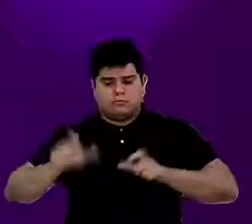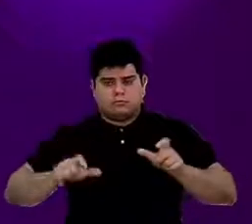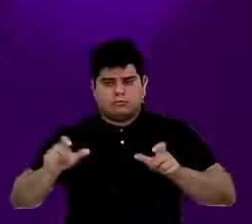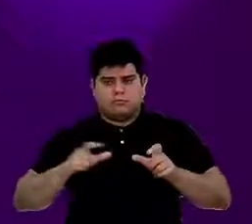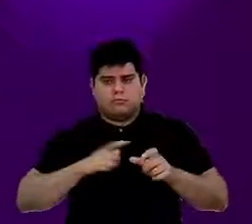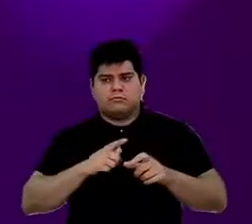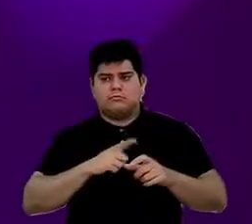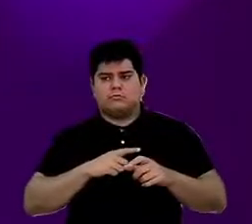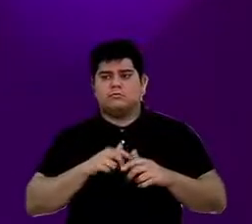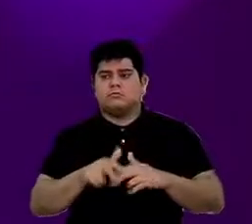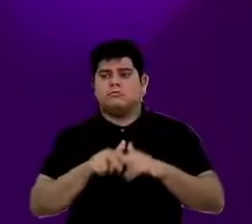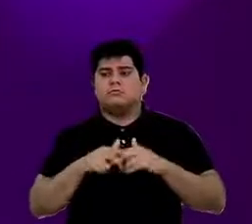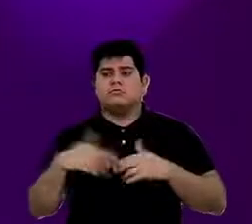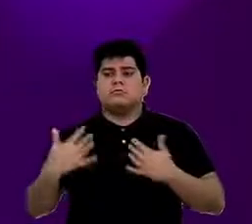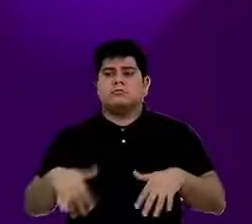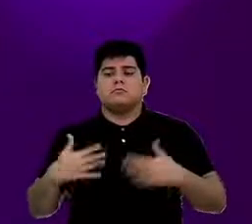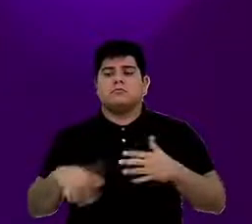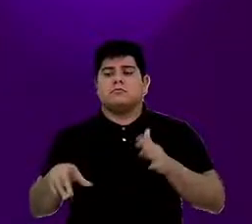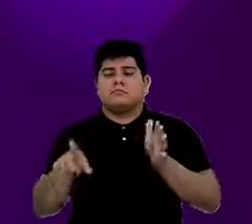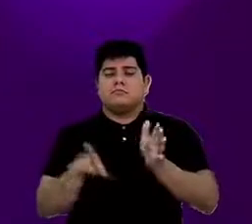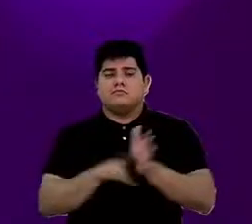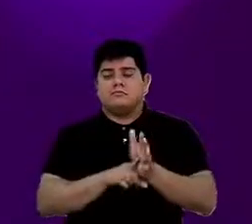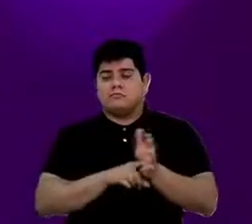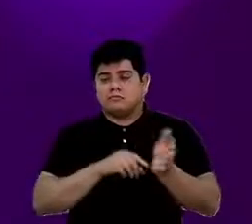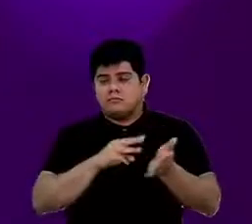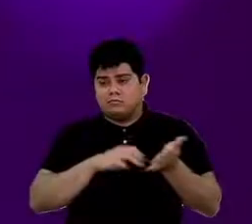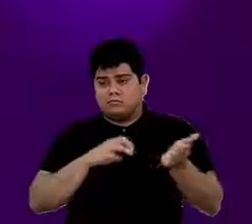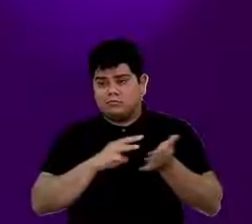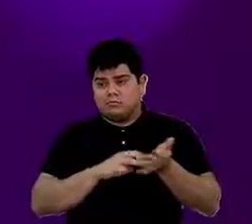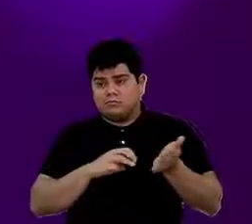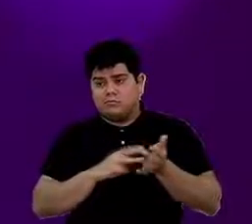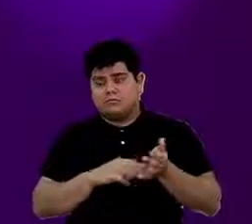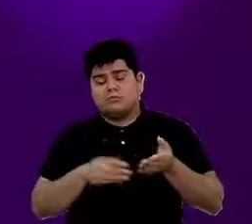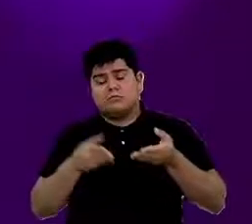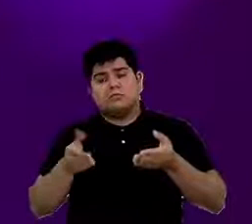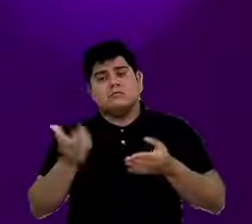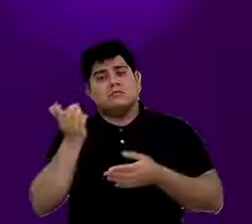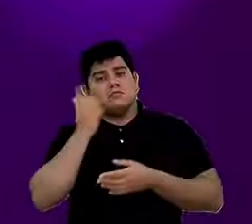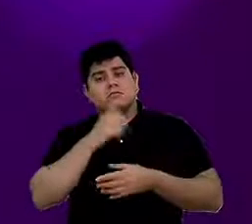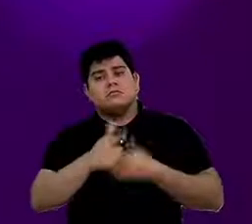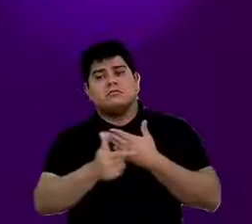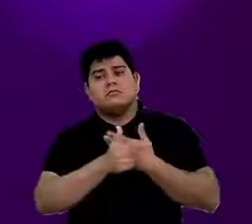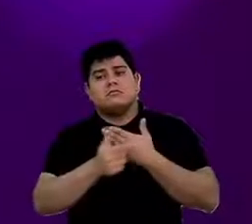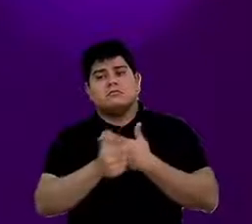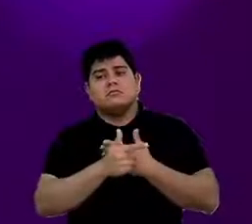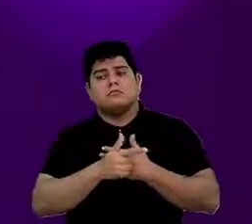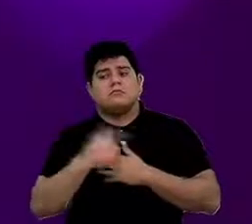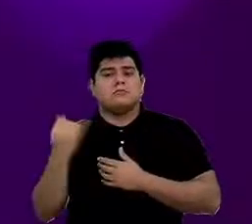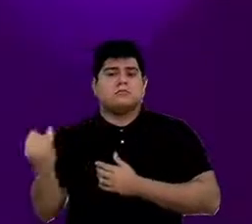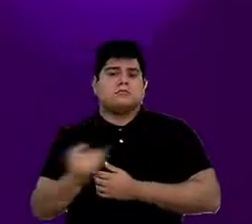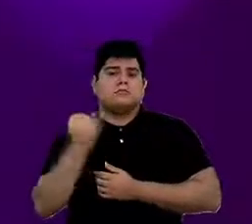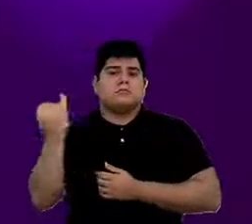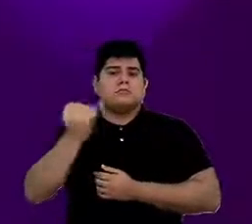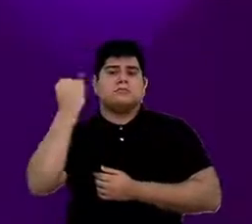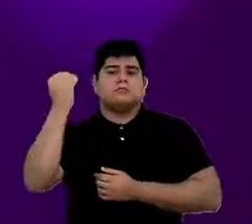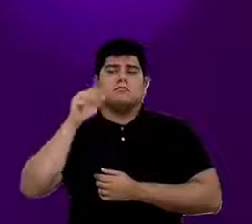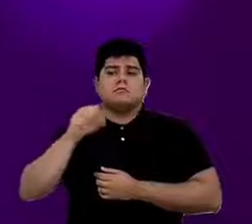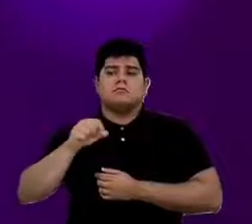alto valor preditivo negativo do método, né, ele ganhou um papel extremamente relevante na sala